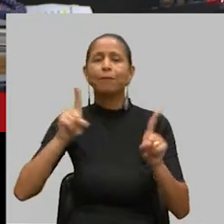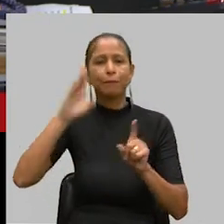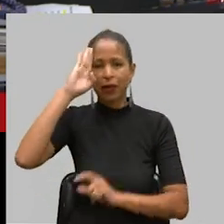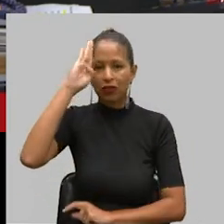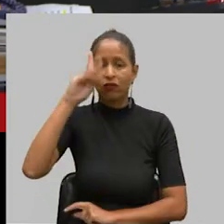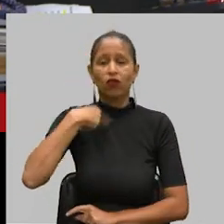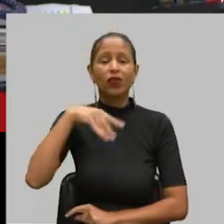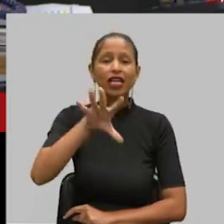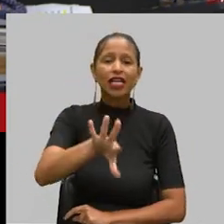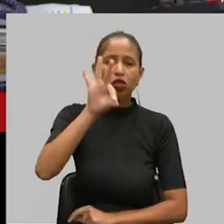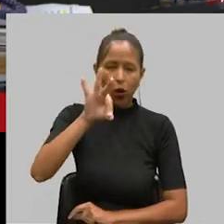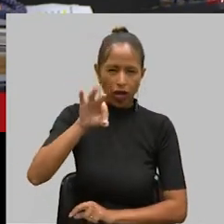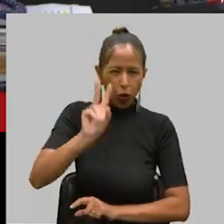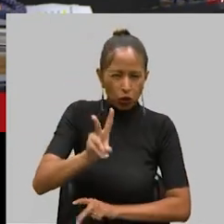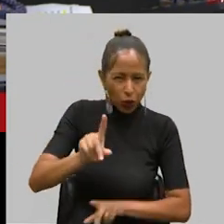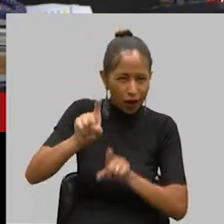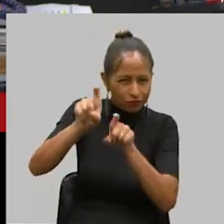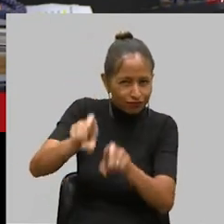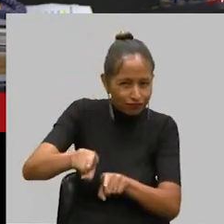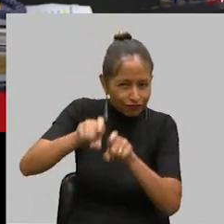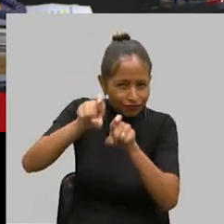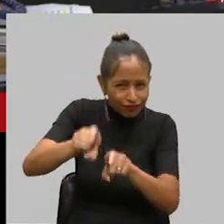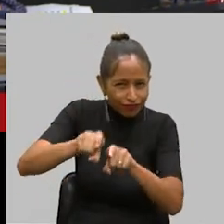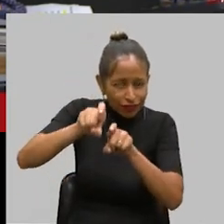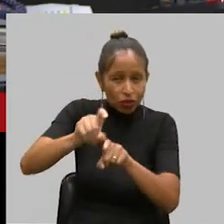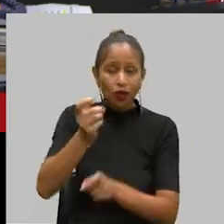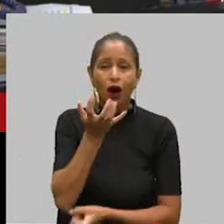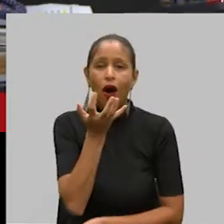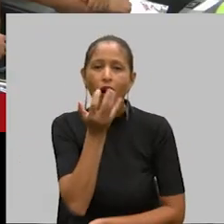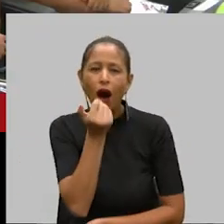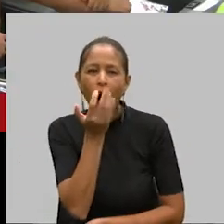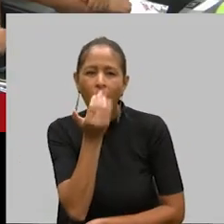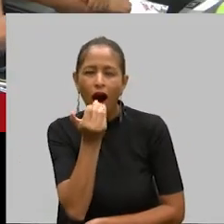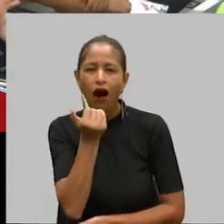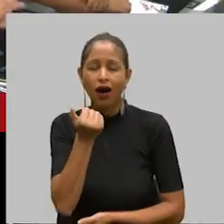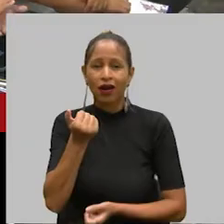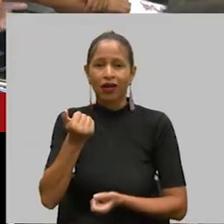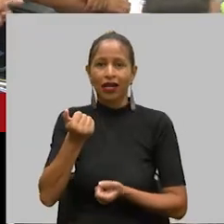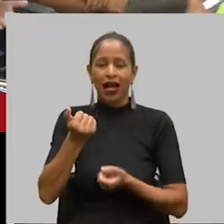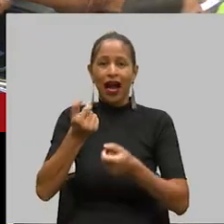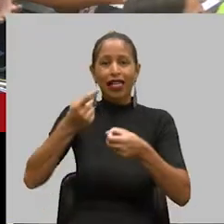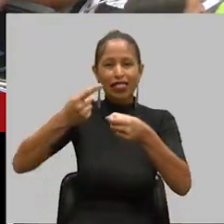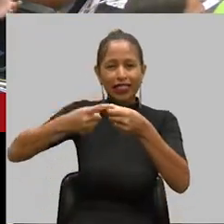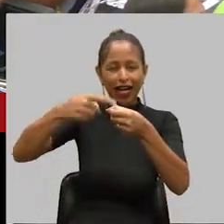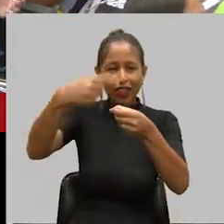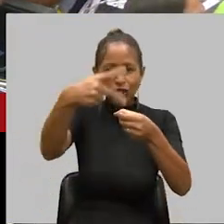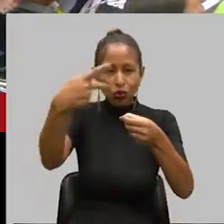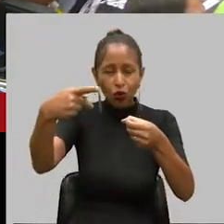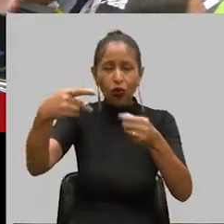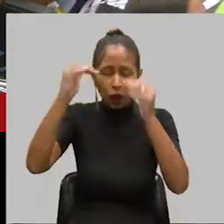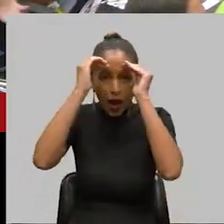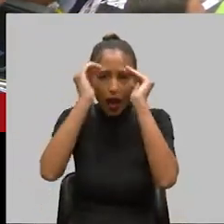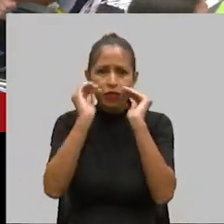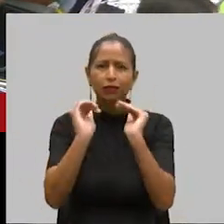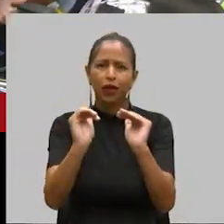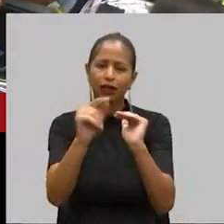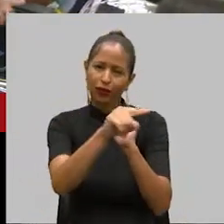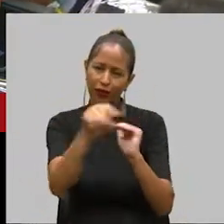escolherem ficar no campo produzindo comida pras cidades comerem que vocês sejam respeitados